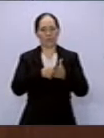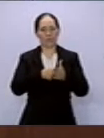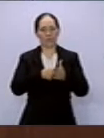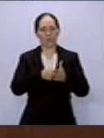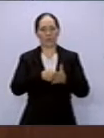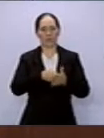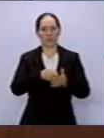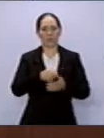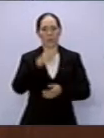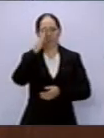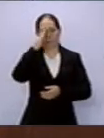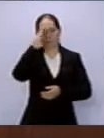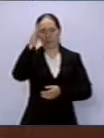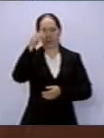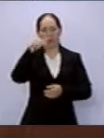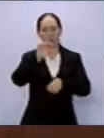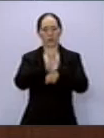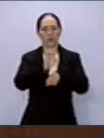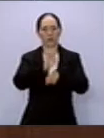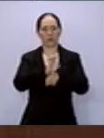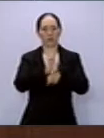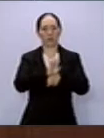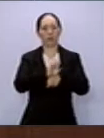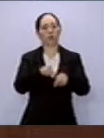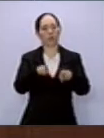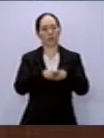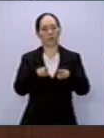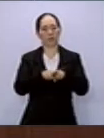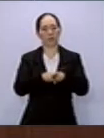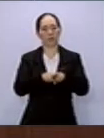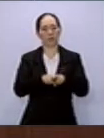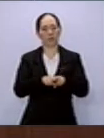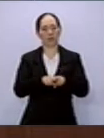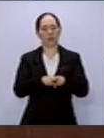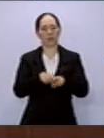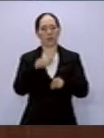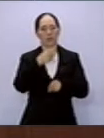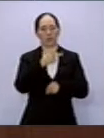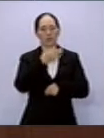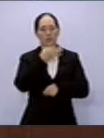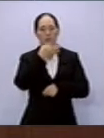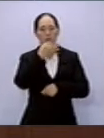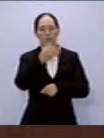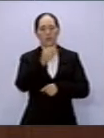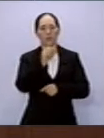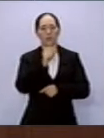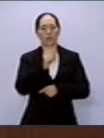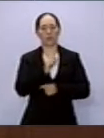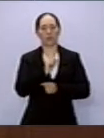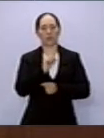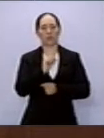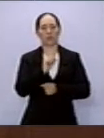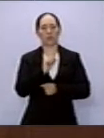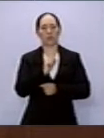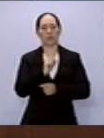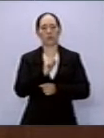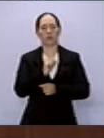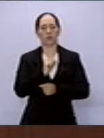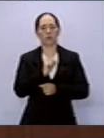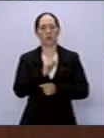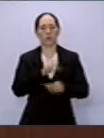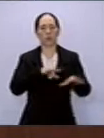do próprio Estado também subscrevo a colocação feita a sobre